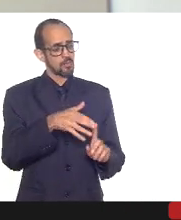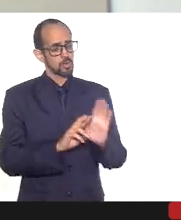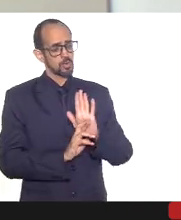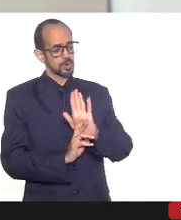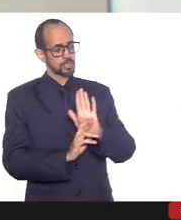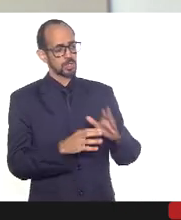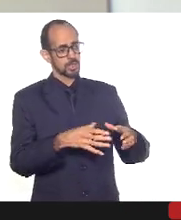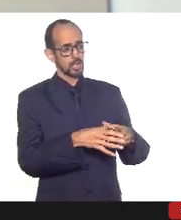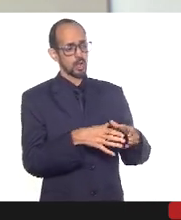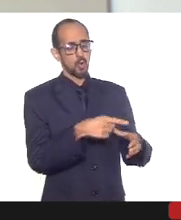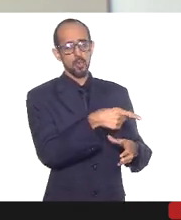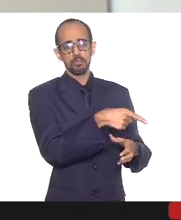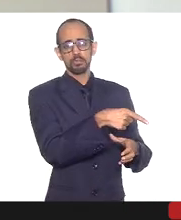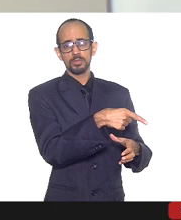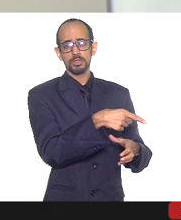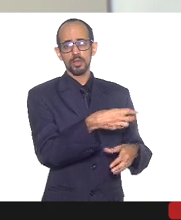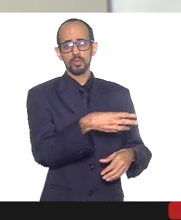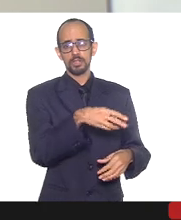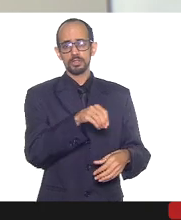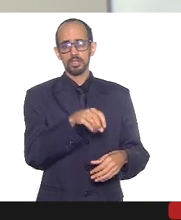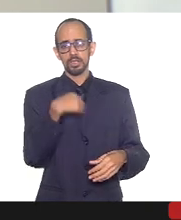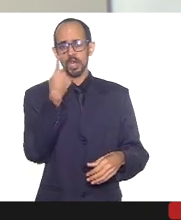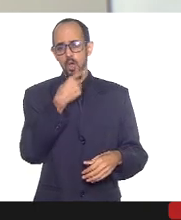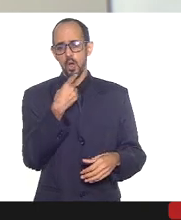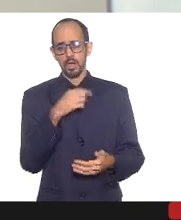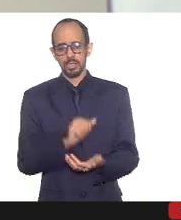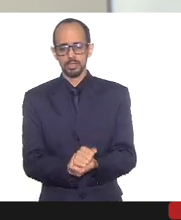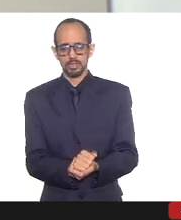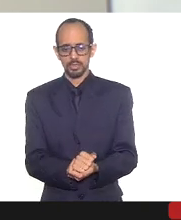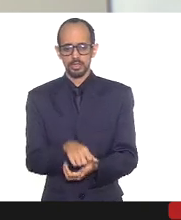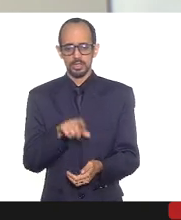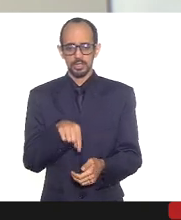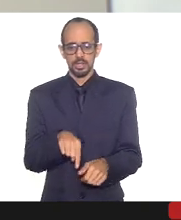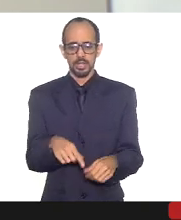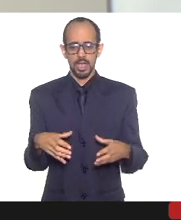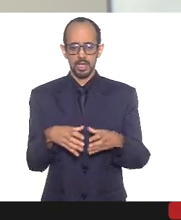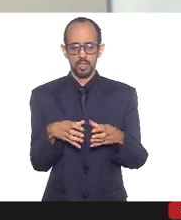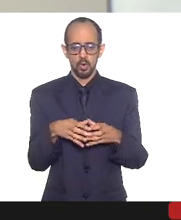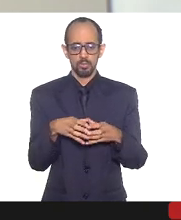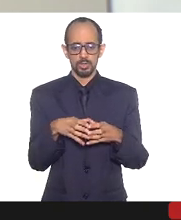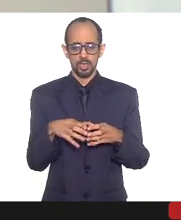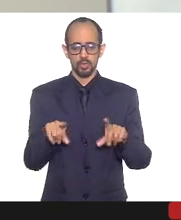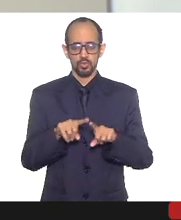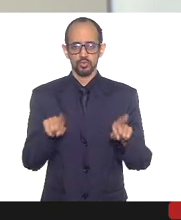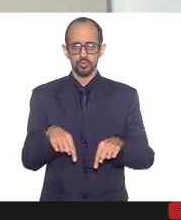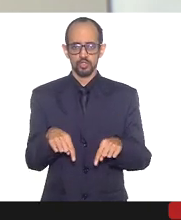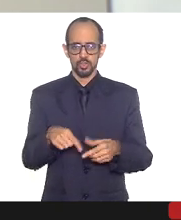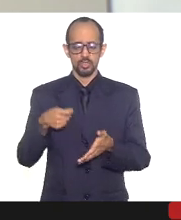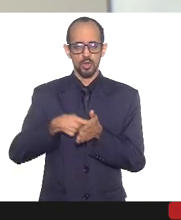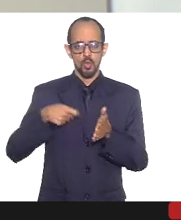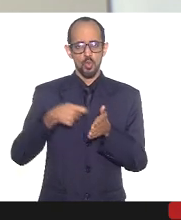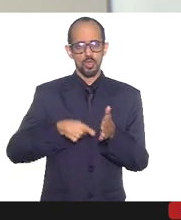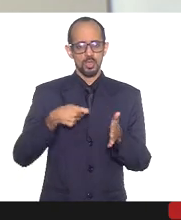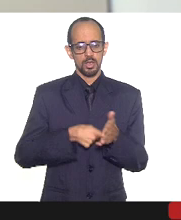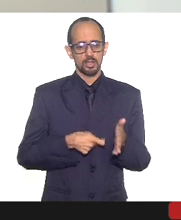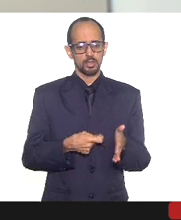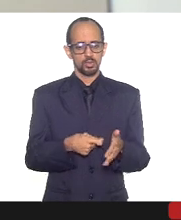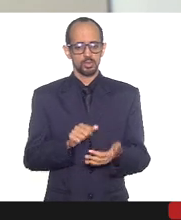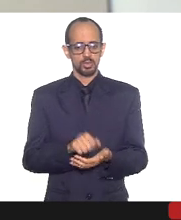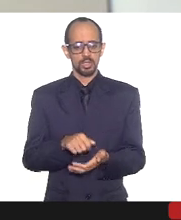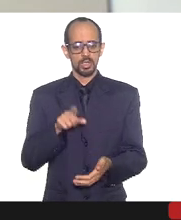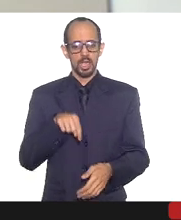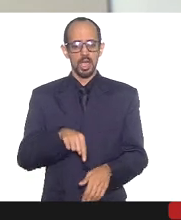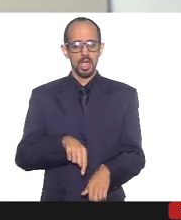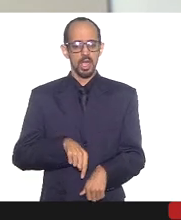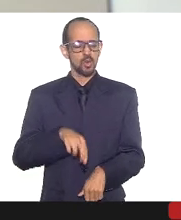comissão das 30 horas, né, da comissão dos servidores que estão trabalhando aí, lutando pelas 30 horas, o